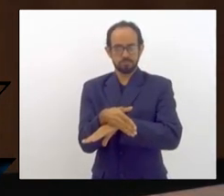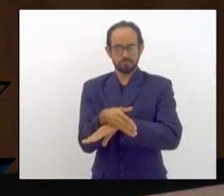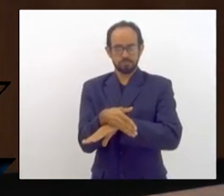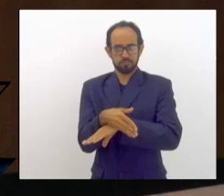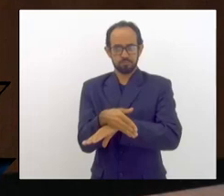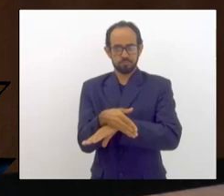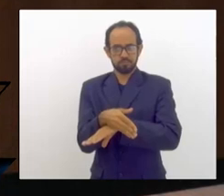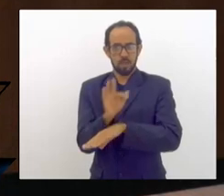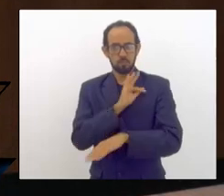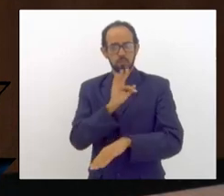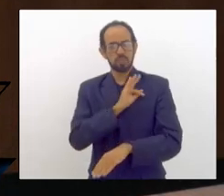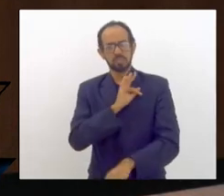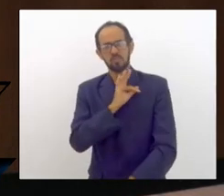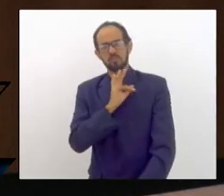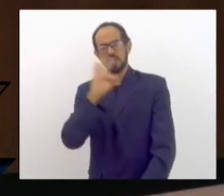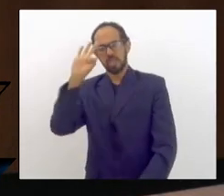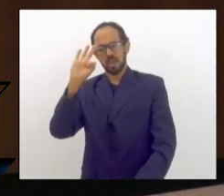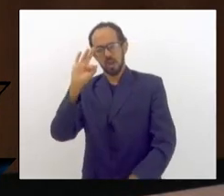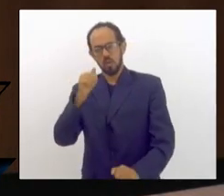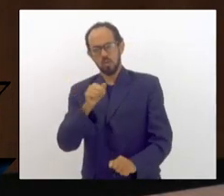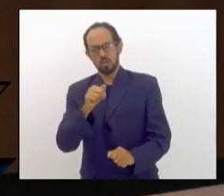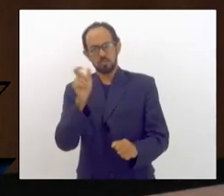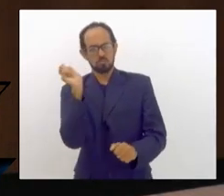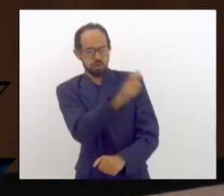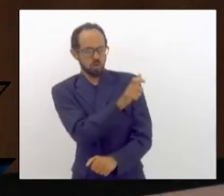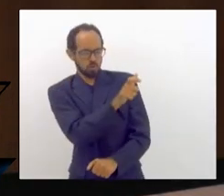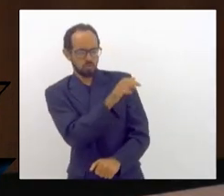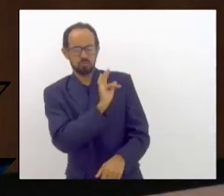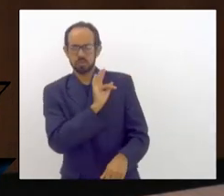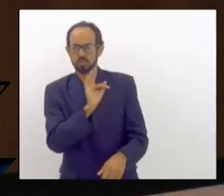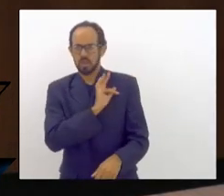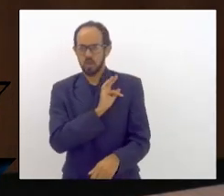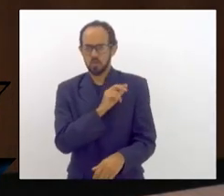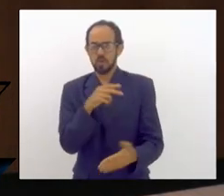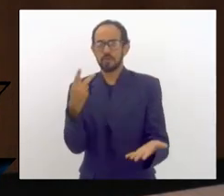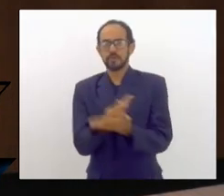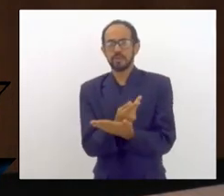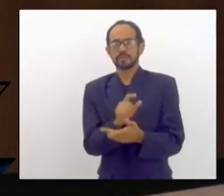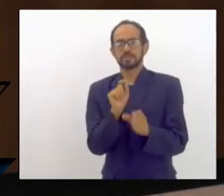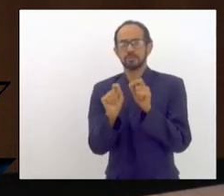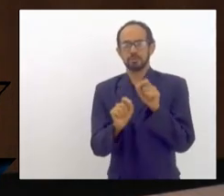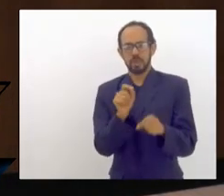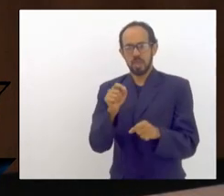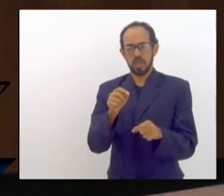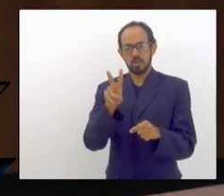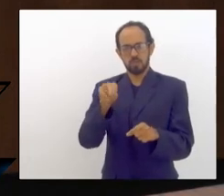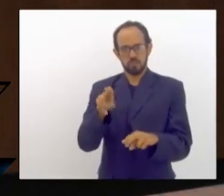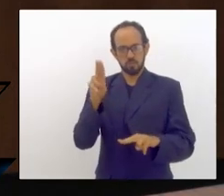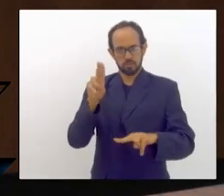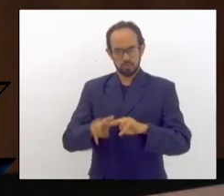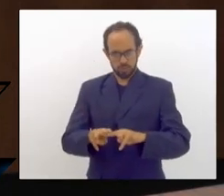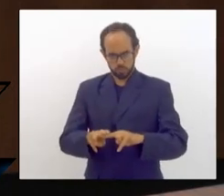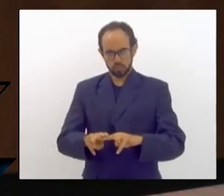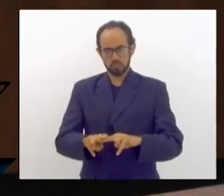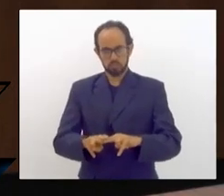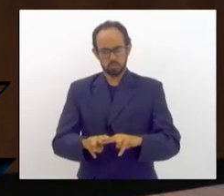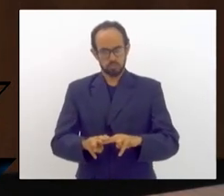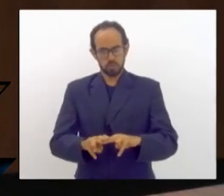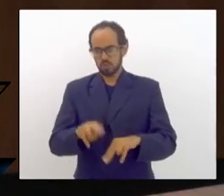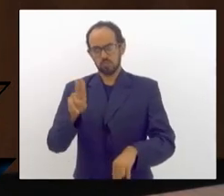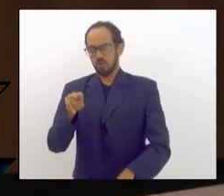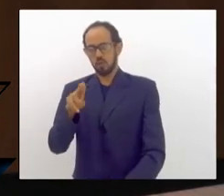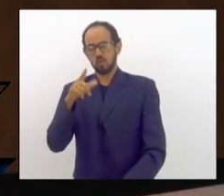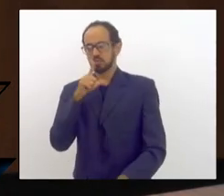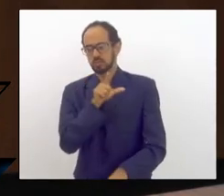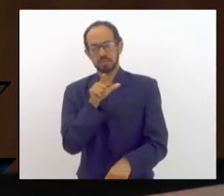lá na Polícia Federal, desacatando um policial, o que vai acontecer comigo? Eu vou ser preso e não vou conseguir entrar